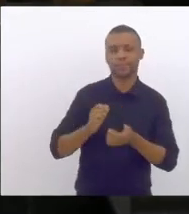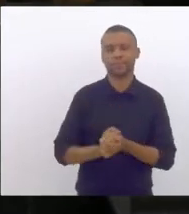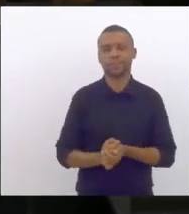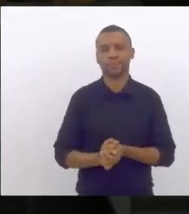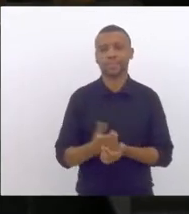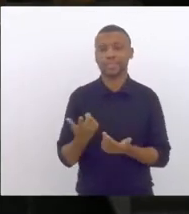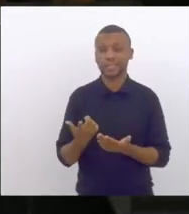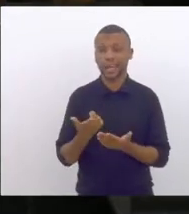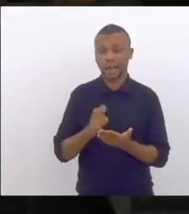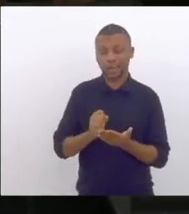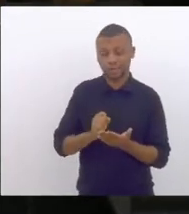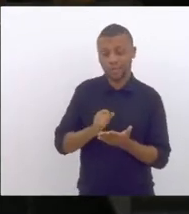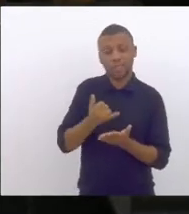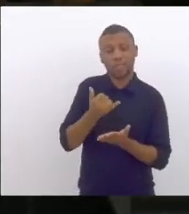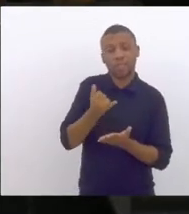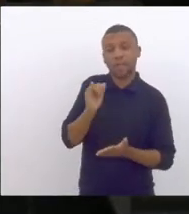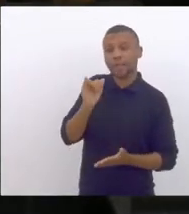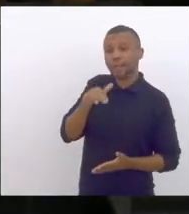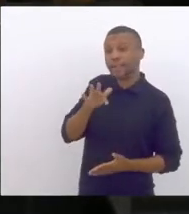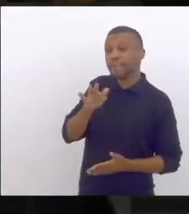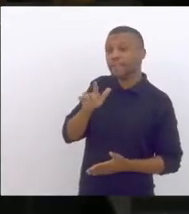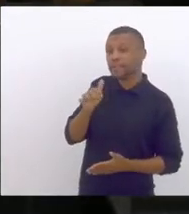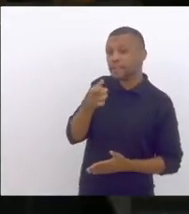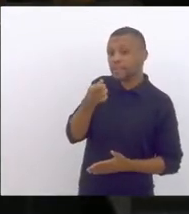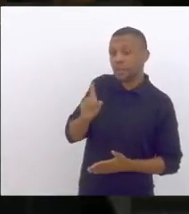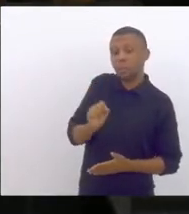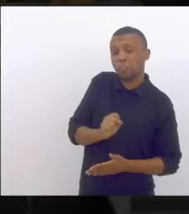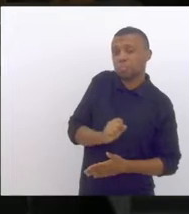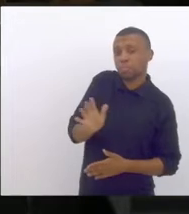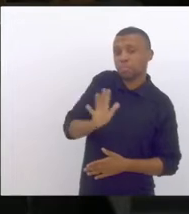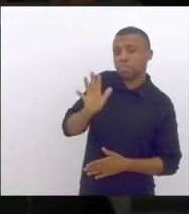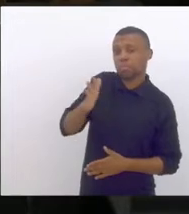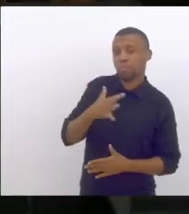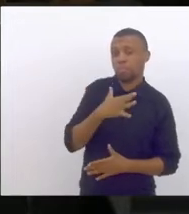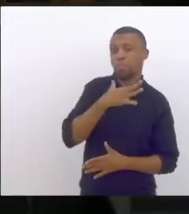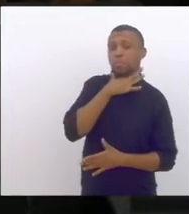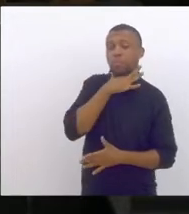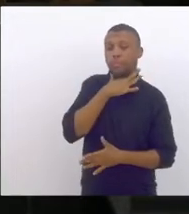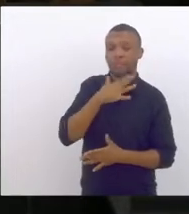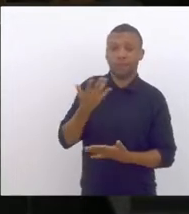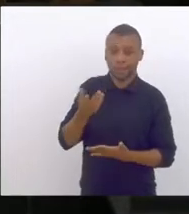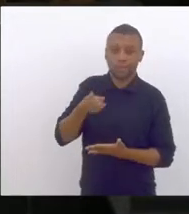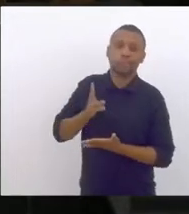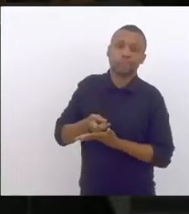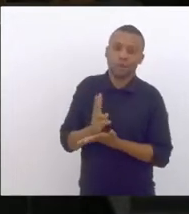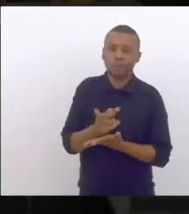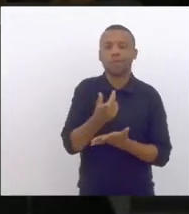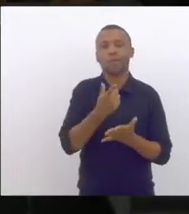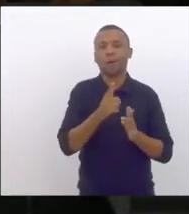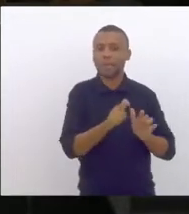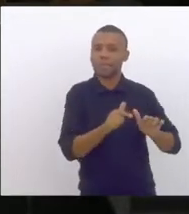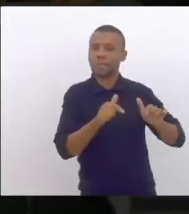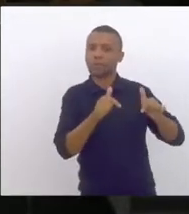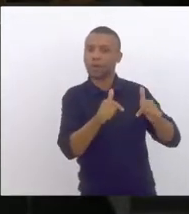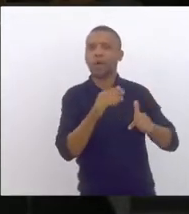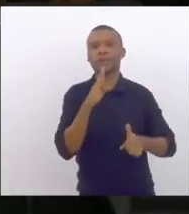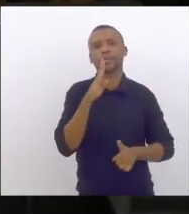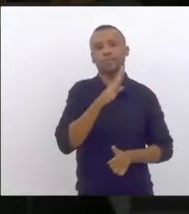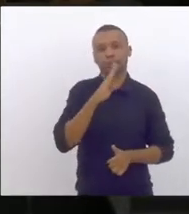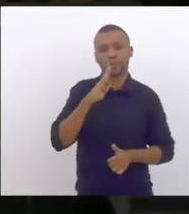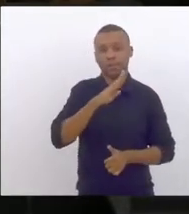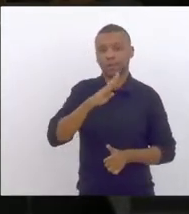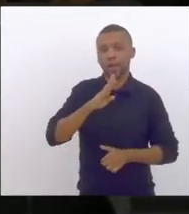inflação mesmo com as medidas emergenciais que foram tomadas na